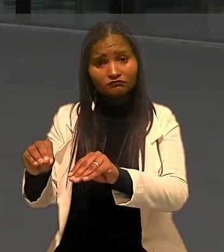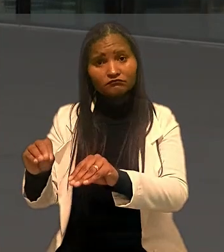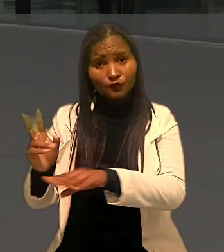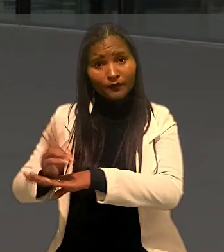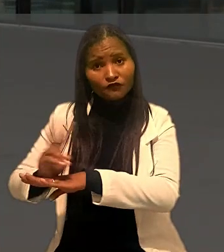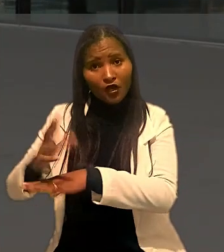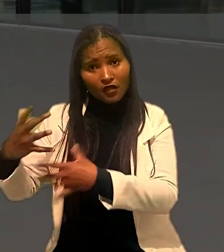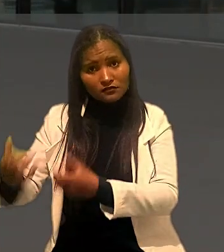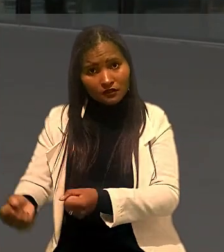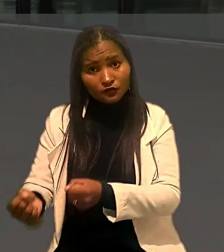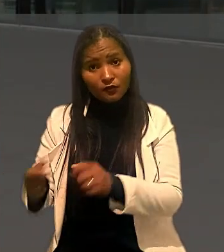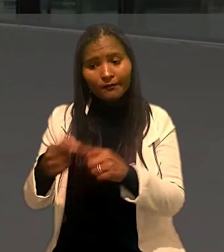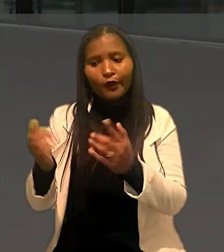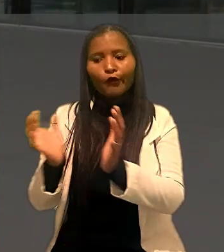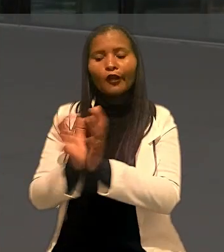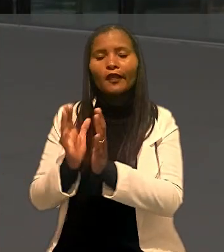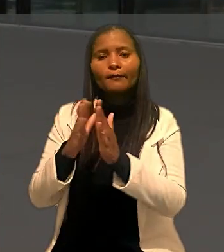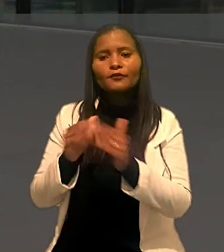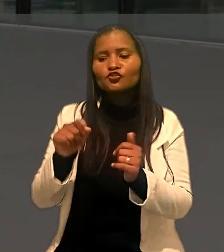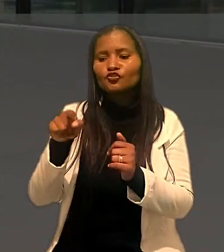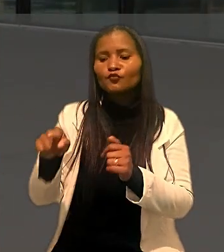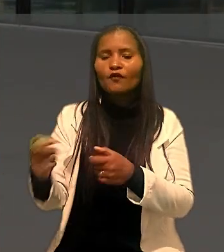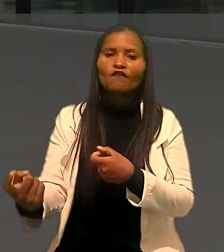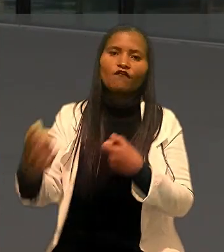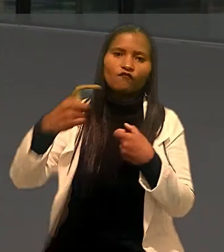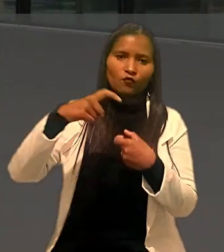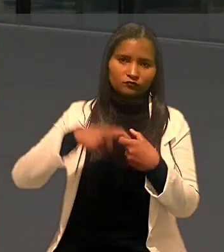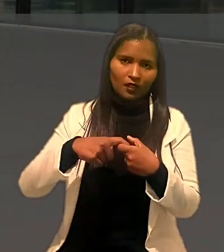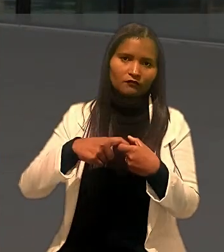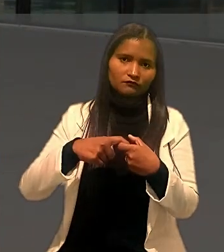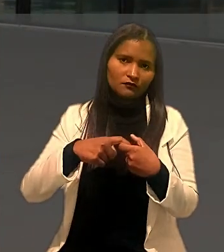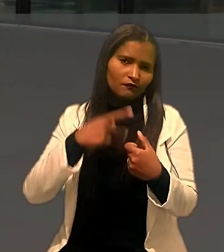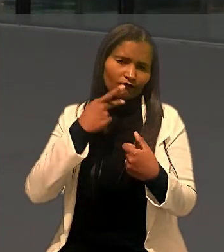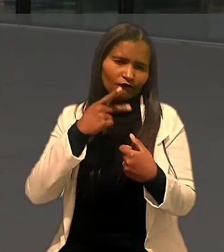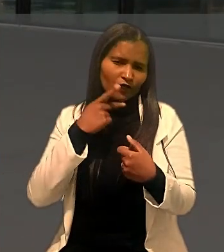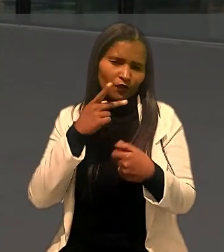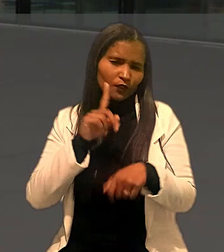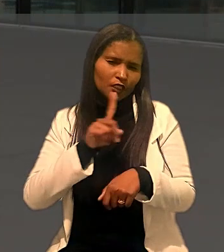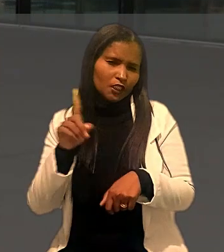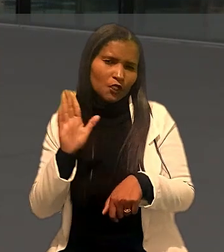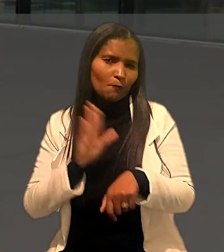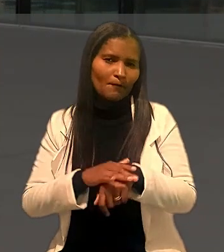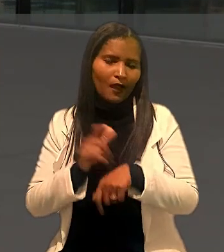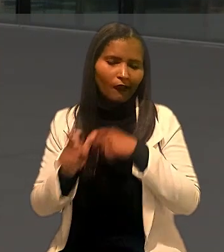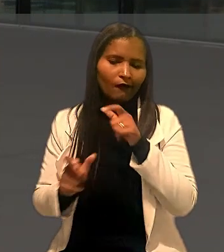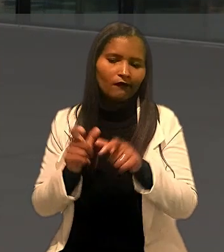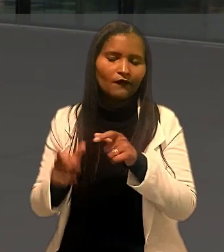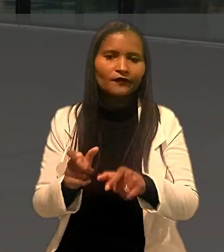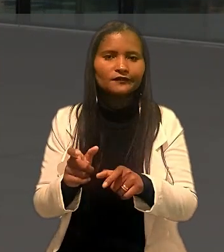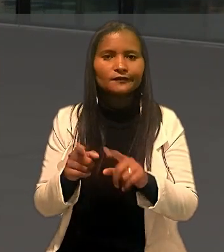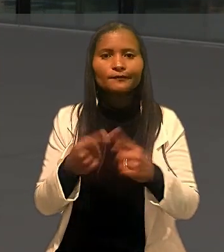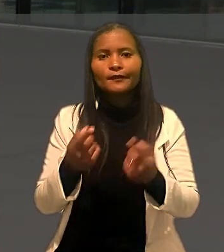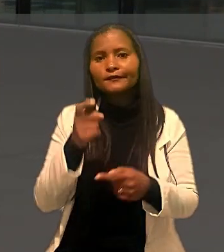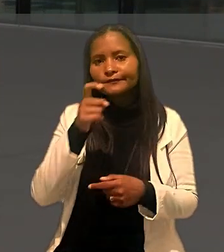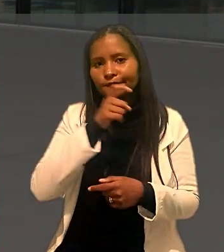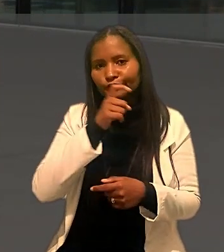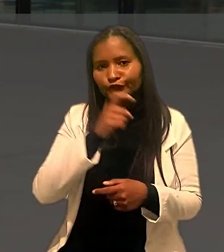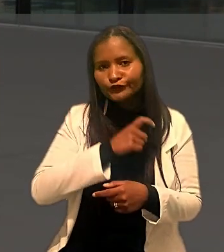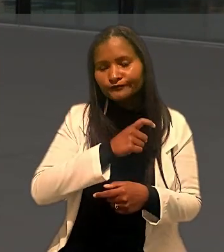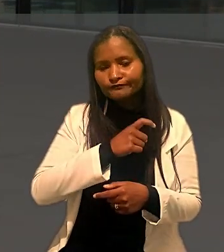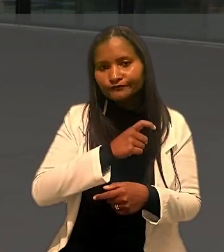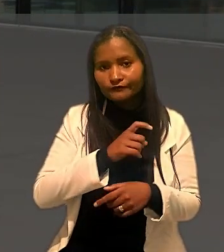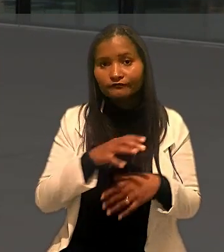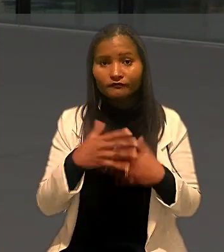área e foi atendido, mas os colegas solicitaram o retorno do operador, garantindo que as condutas não se repetiriam, o que